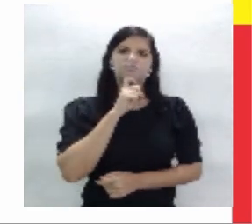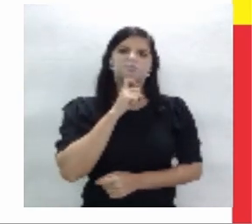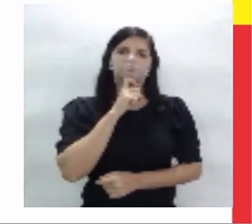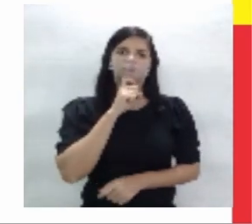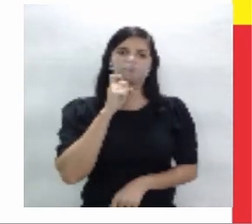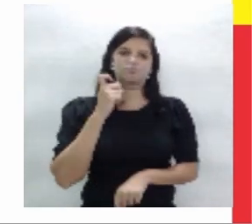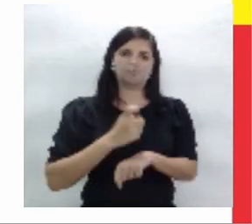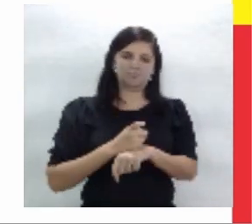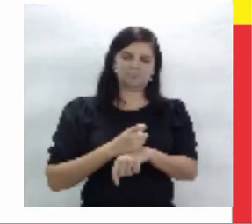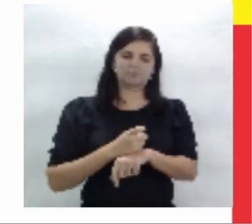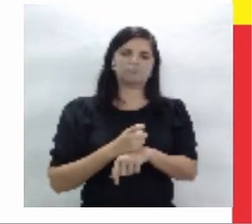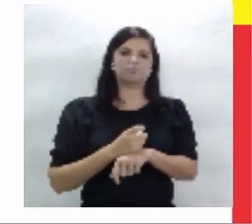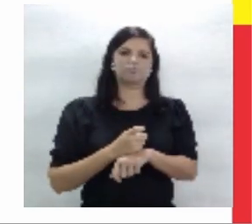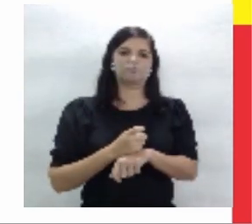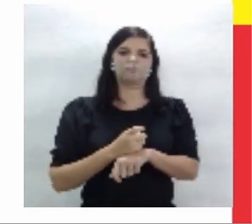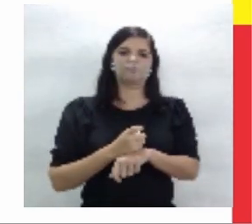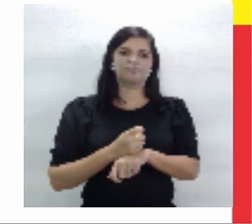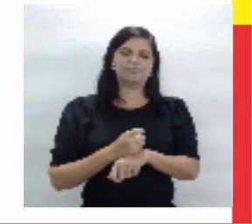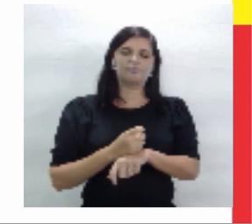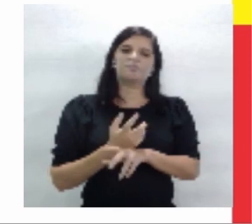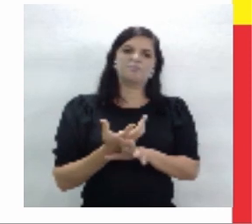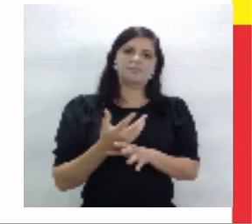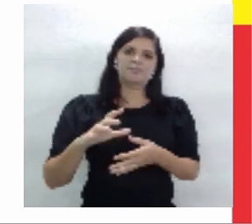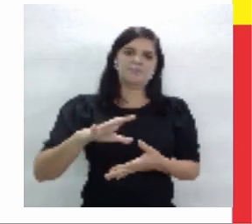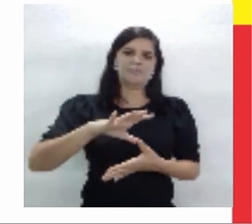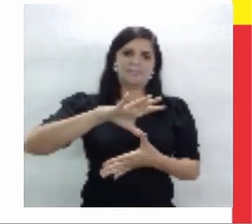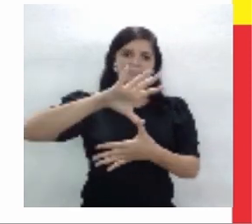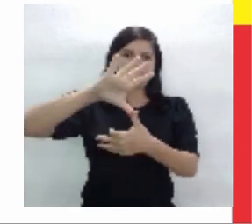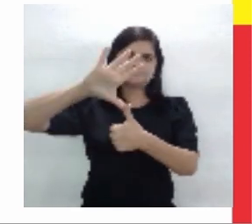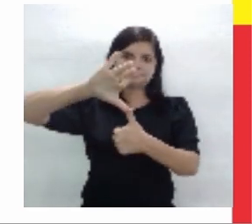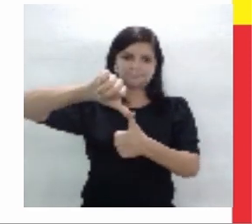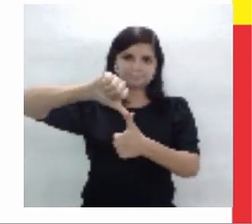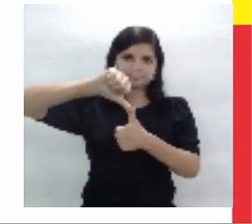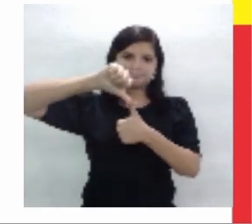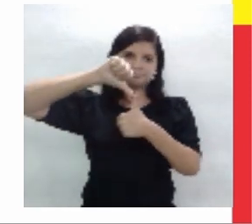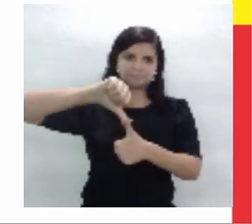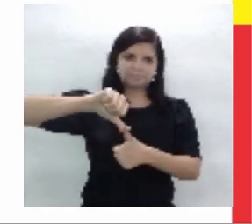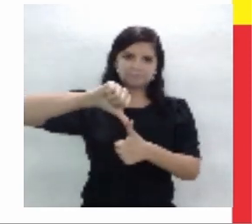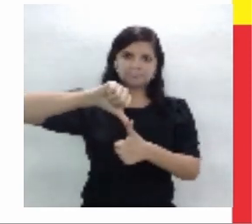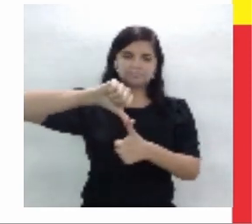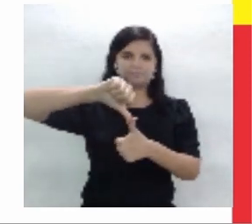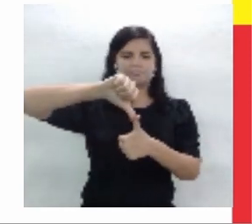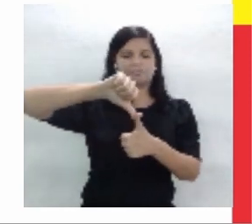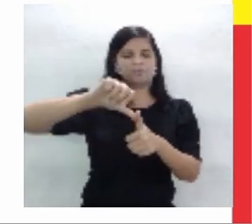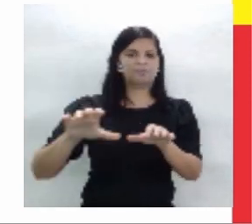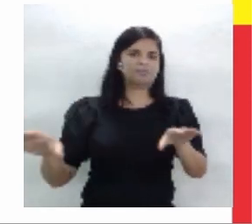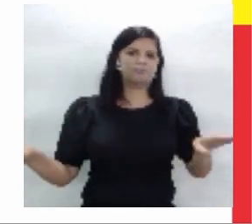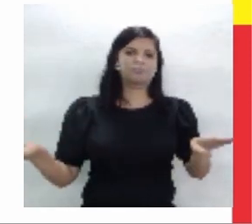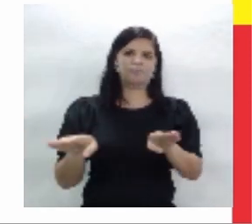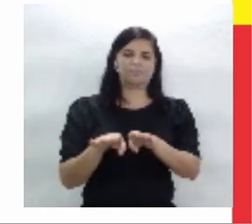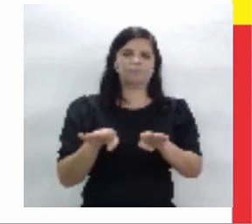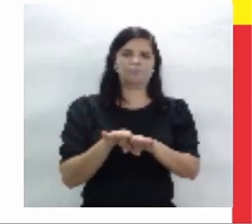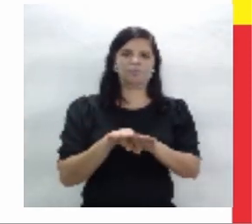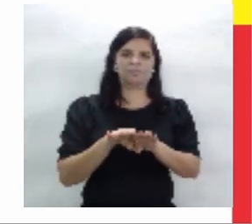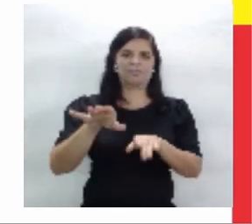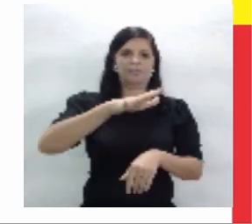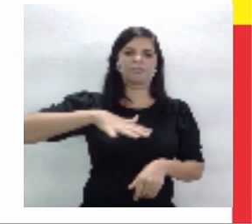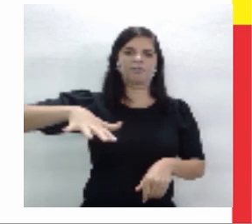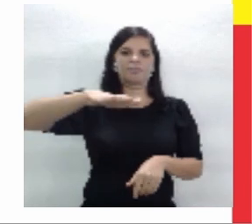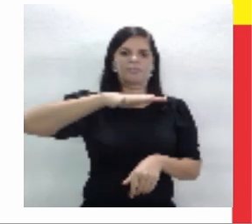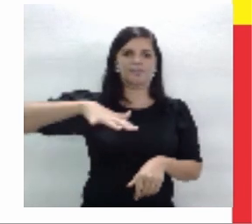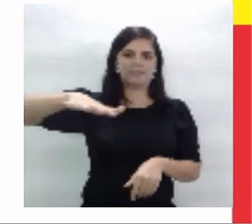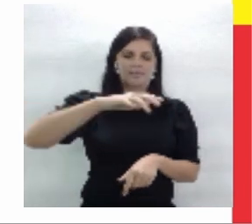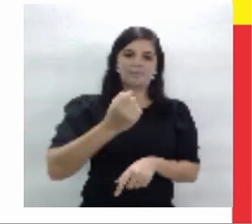Então são áreas polares, e a América Latina, né, o Brasil como um todo, se iguala a essas áreas polares